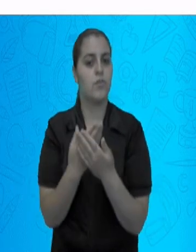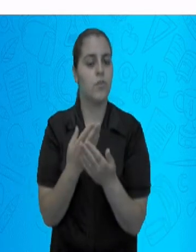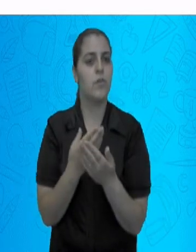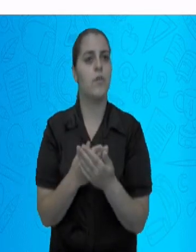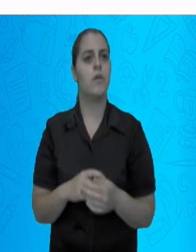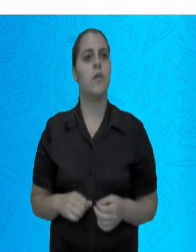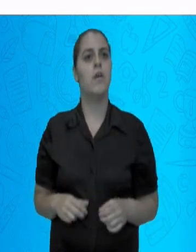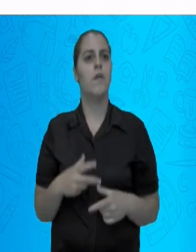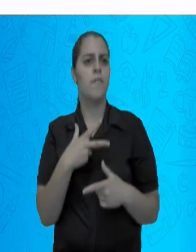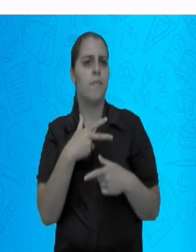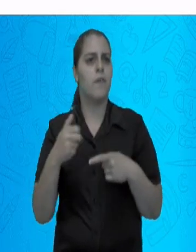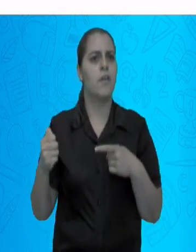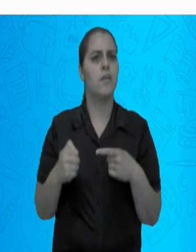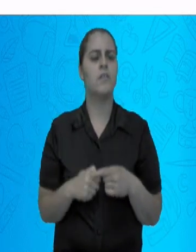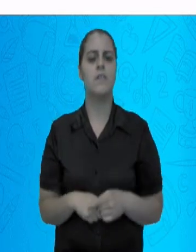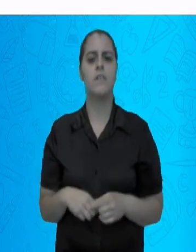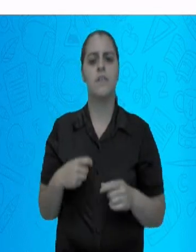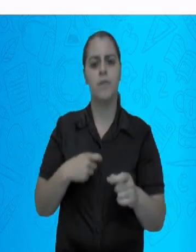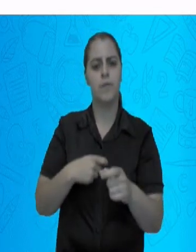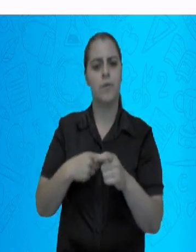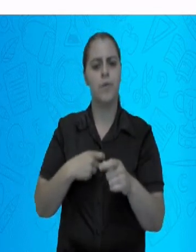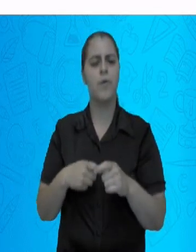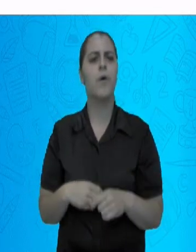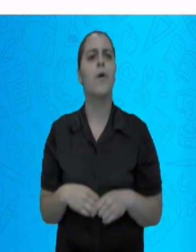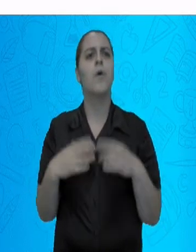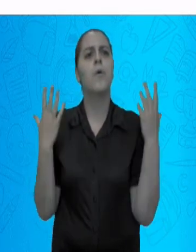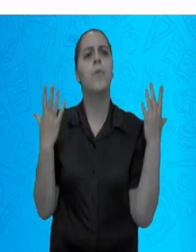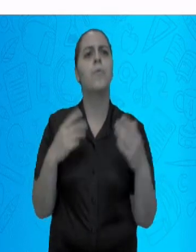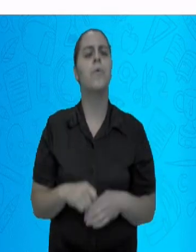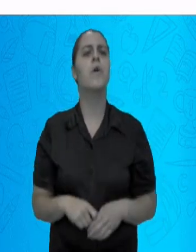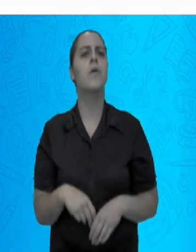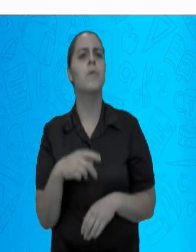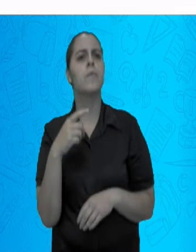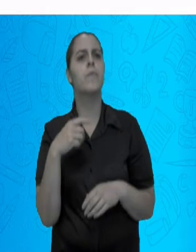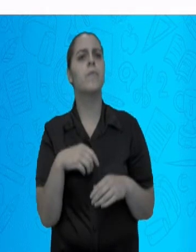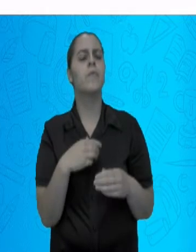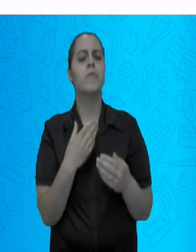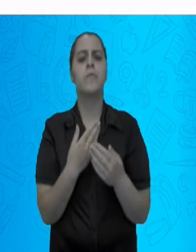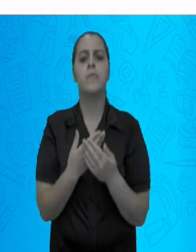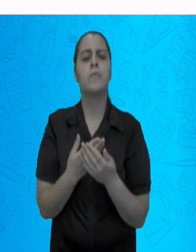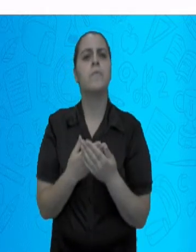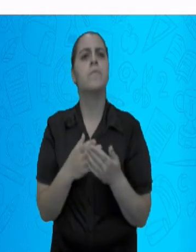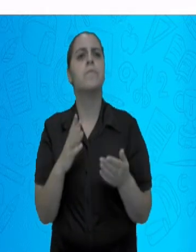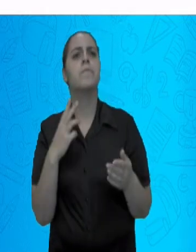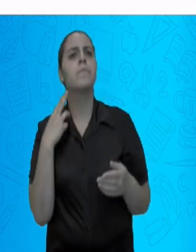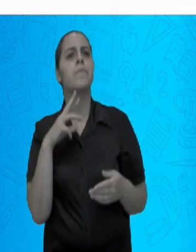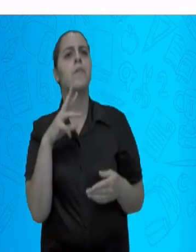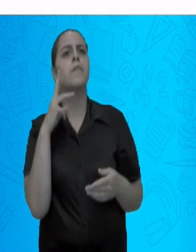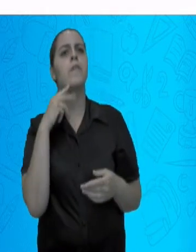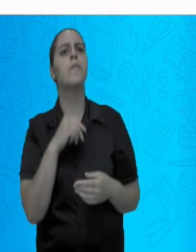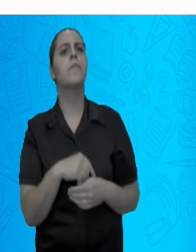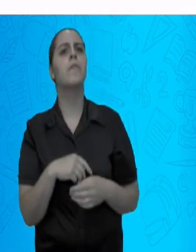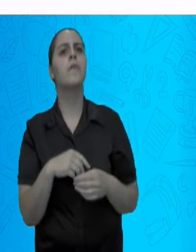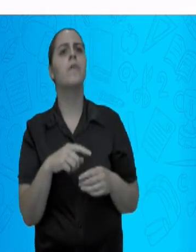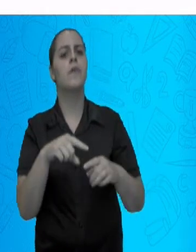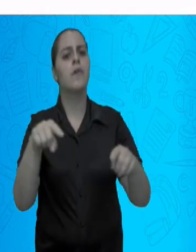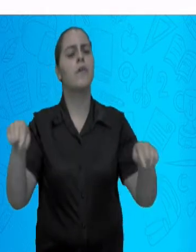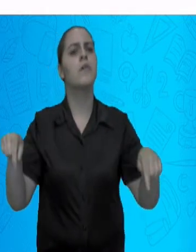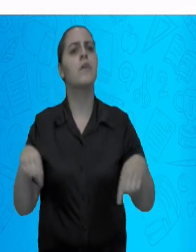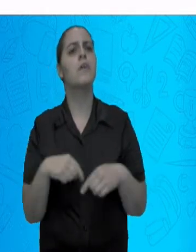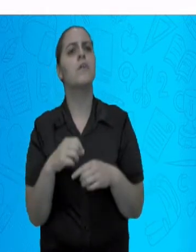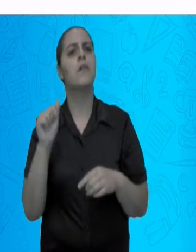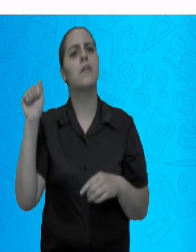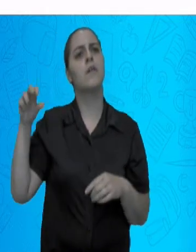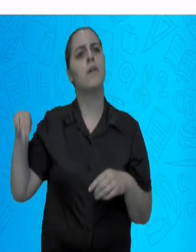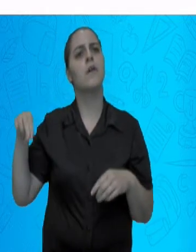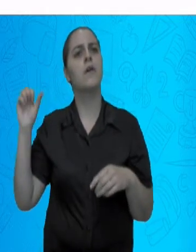foi campeã do concurso? Qual que é a sala da Ana? Aqui na legenda vai me falar que a sala da